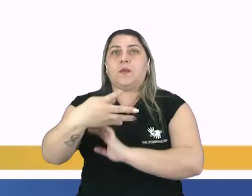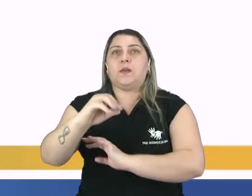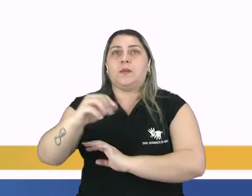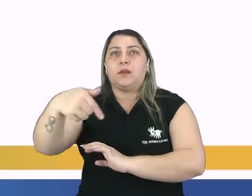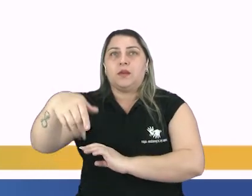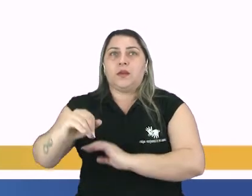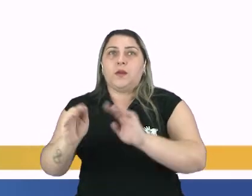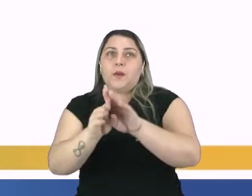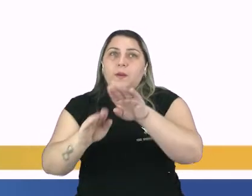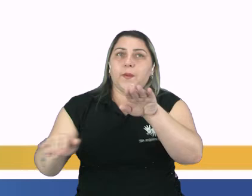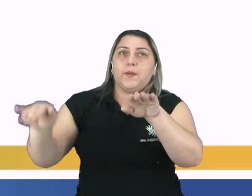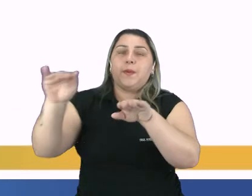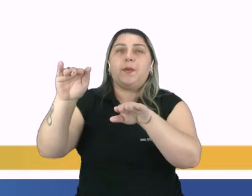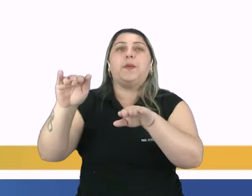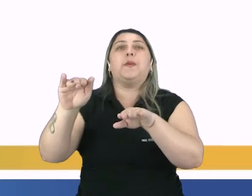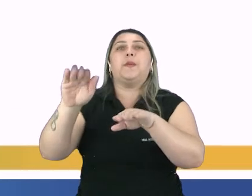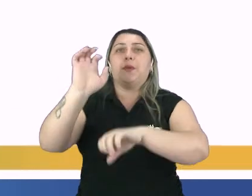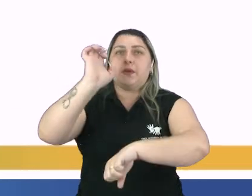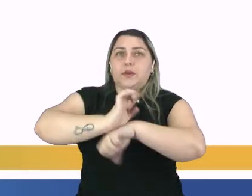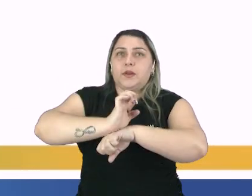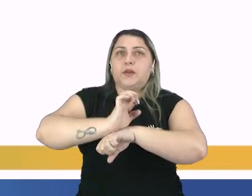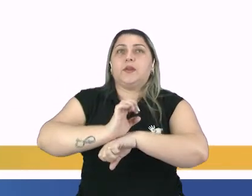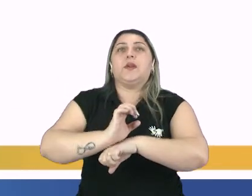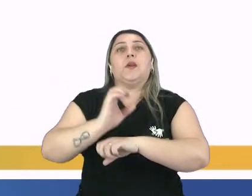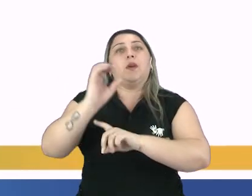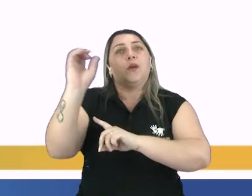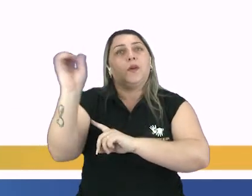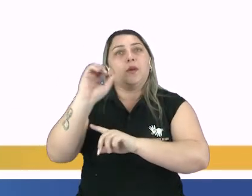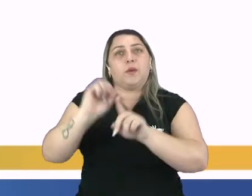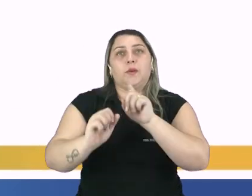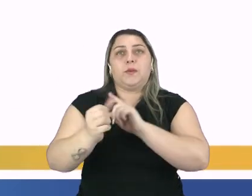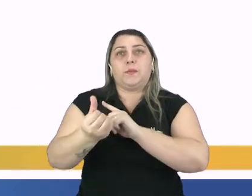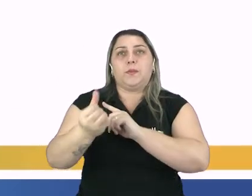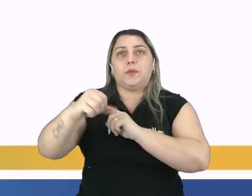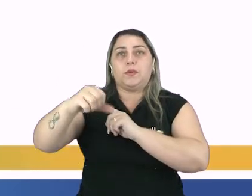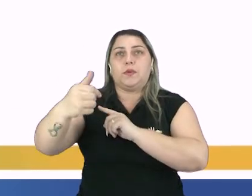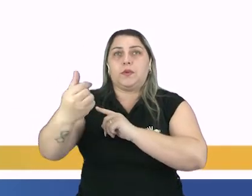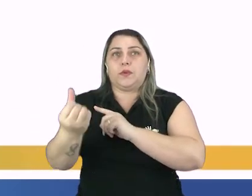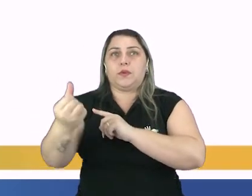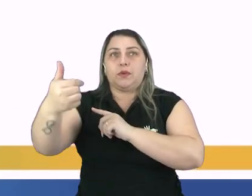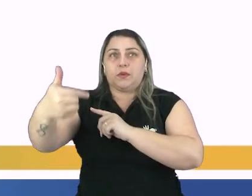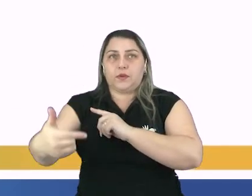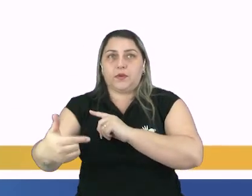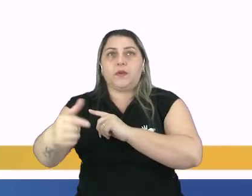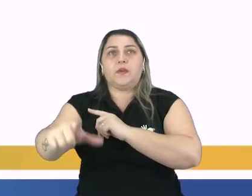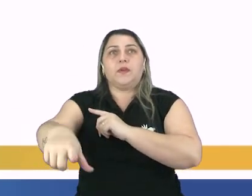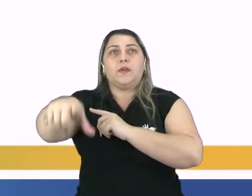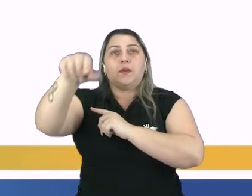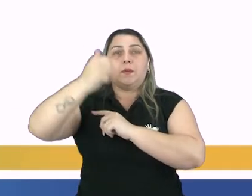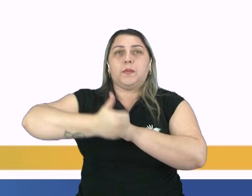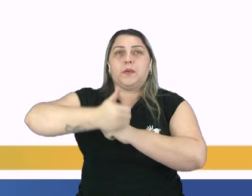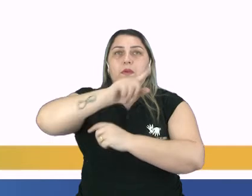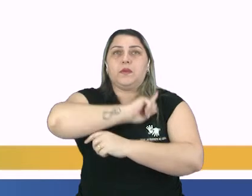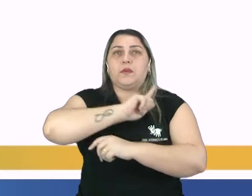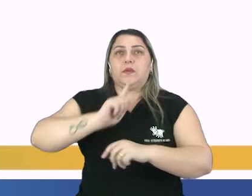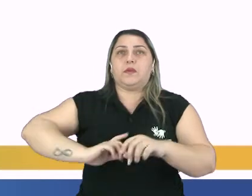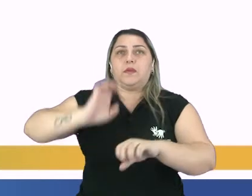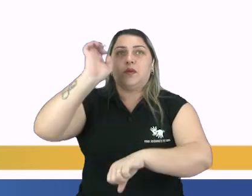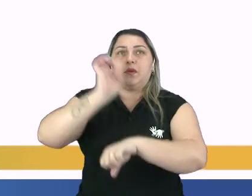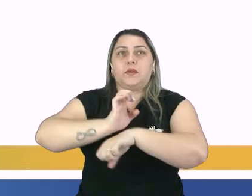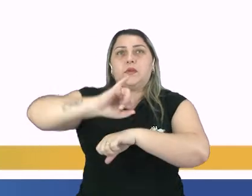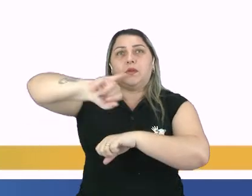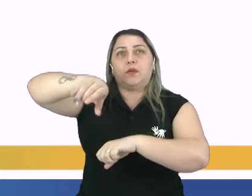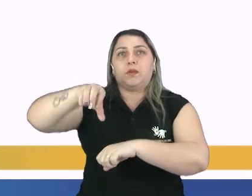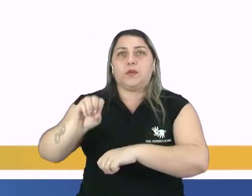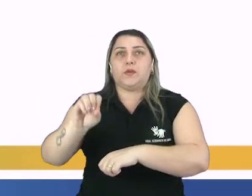que elevou o Acre à categoria de Estado. E em outubro de 1962 foi eleito o primeiro governador do estado